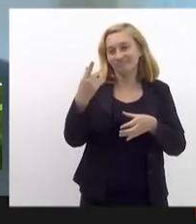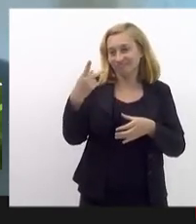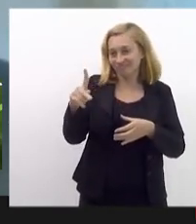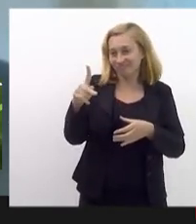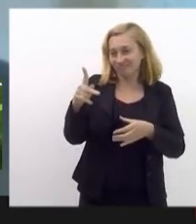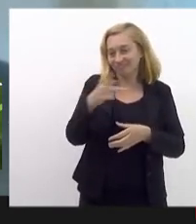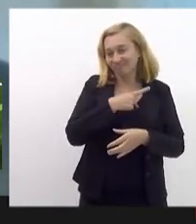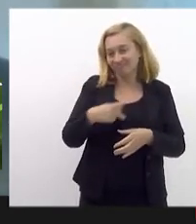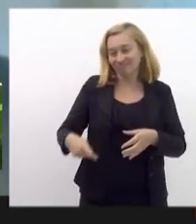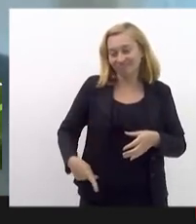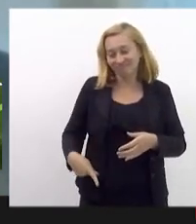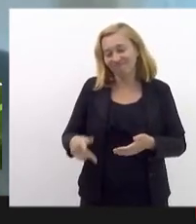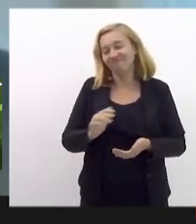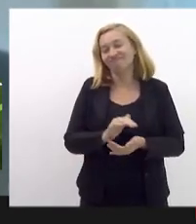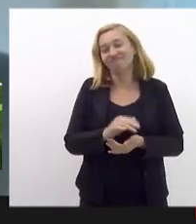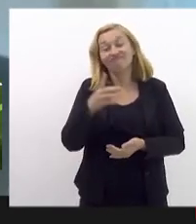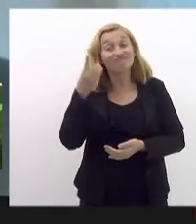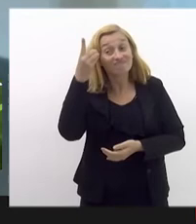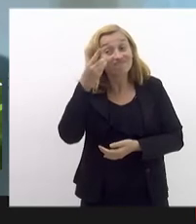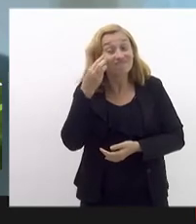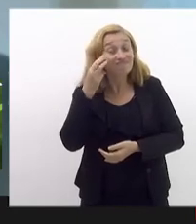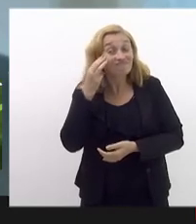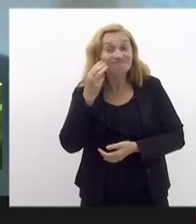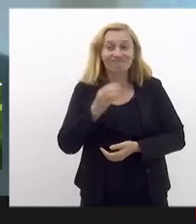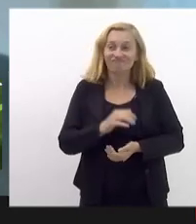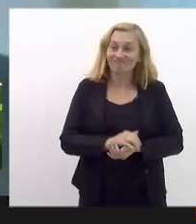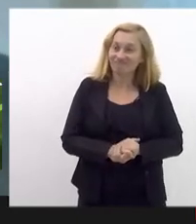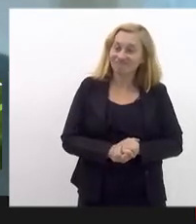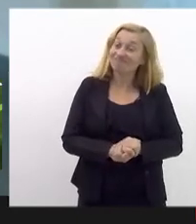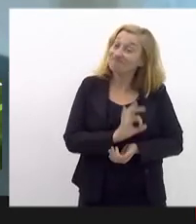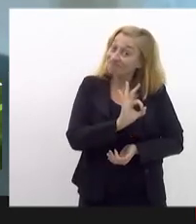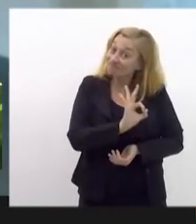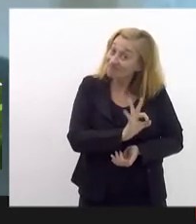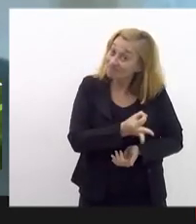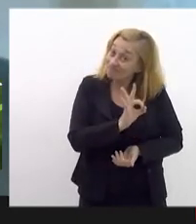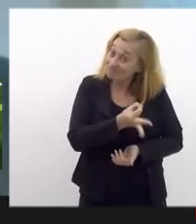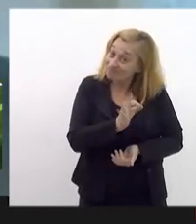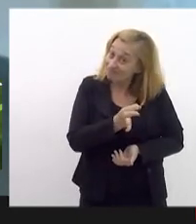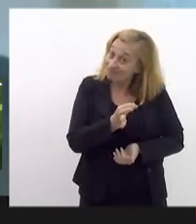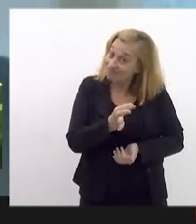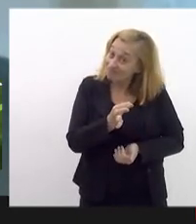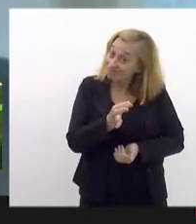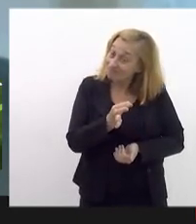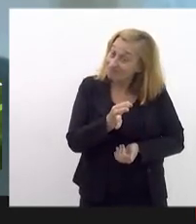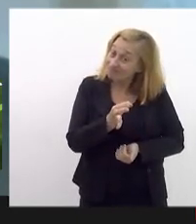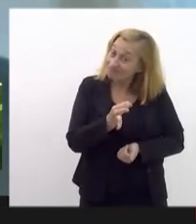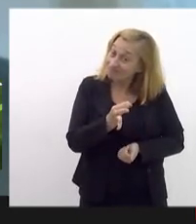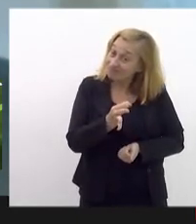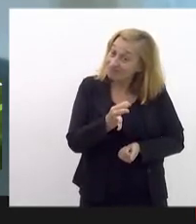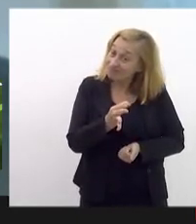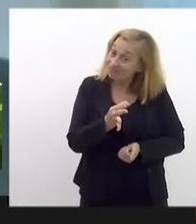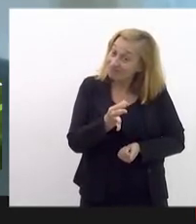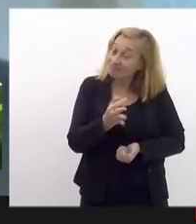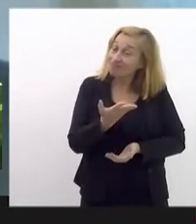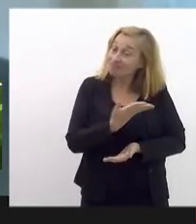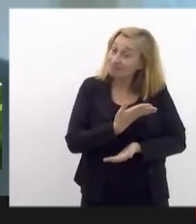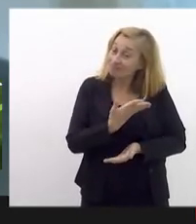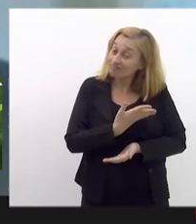sua presidência, pelo deputado Valdec, e certamente com a coparticipação do nosso